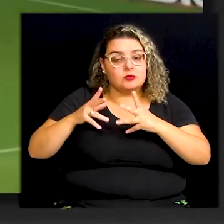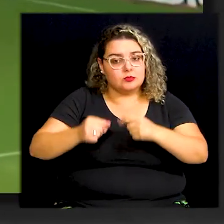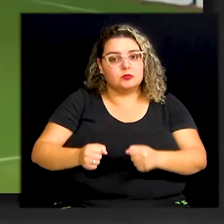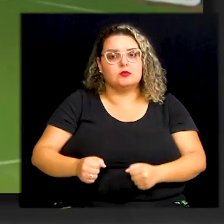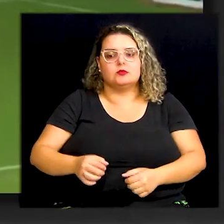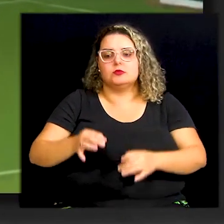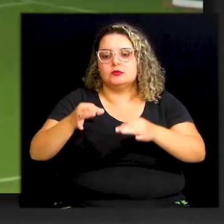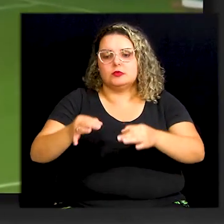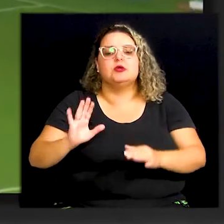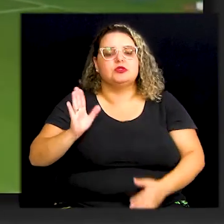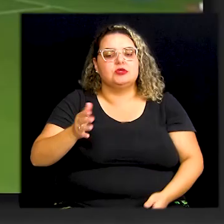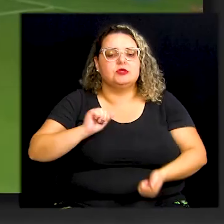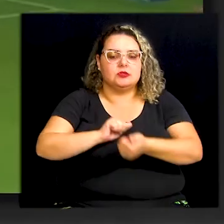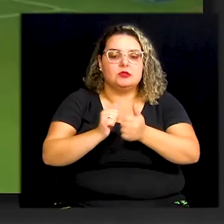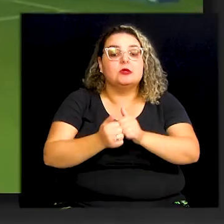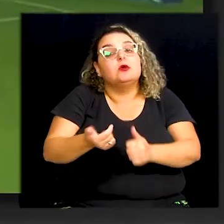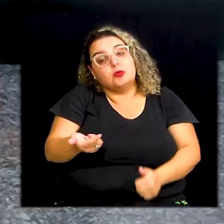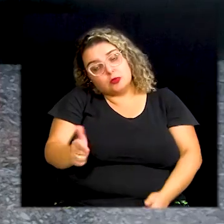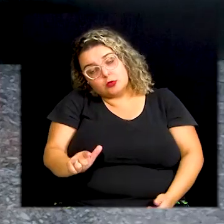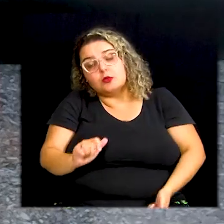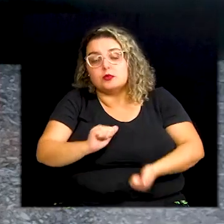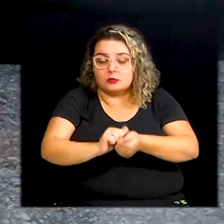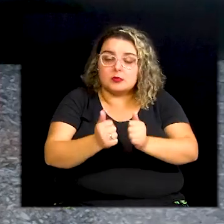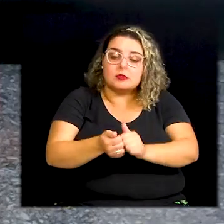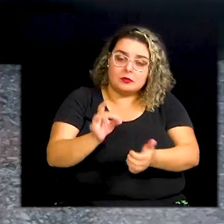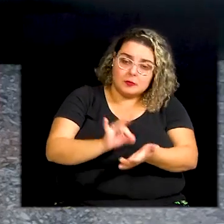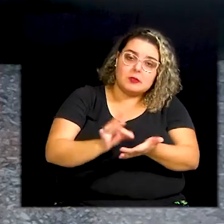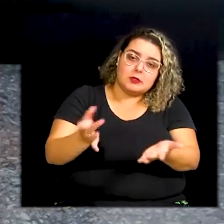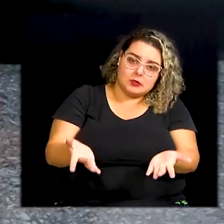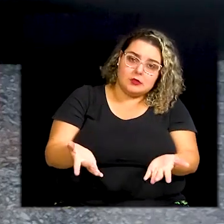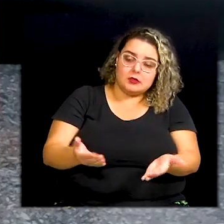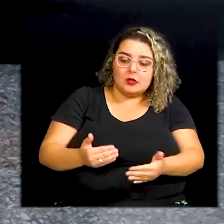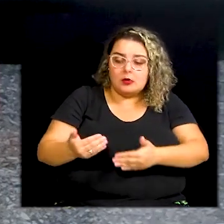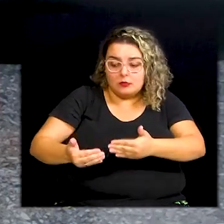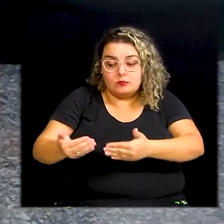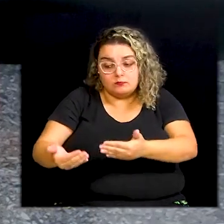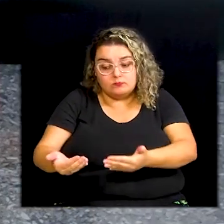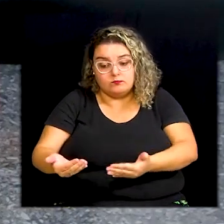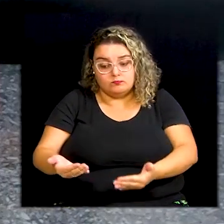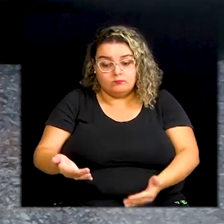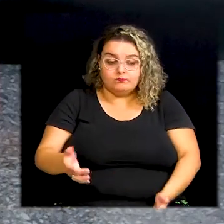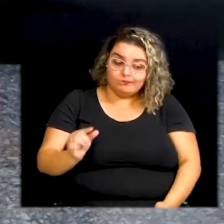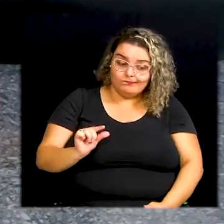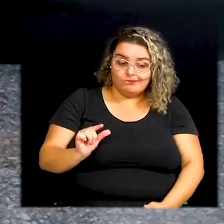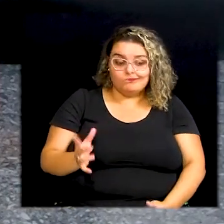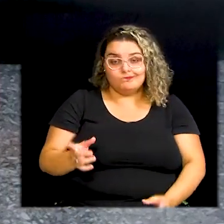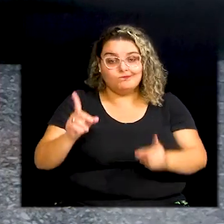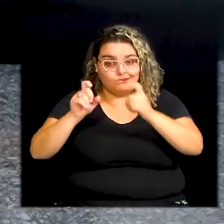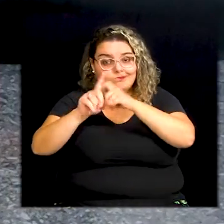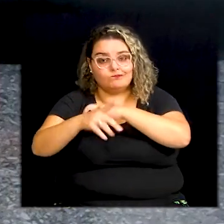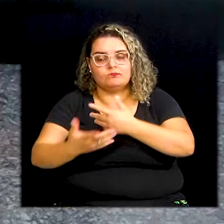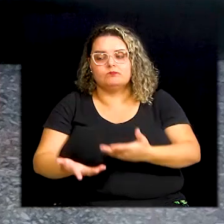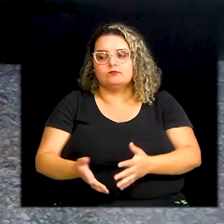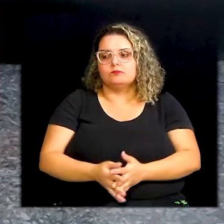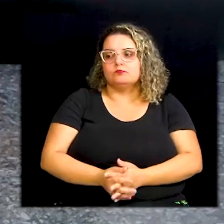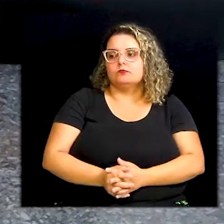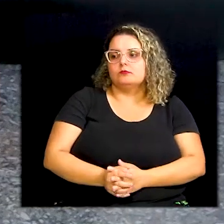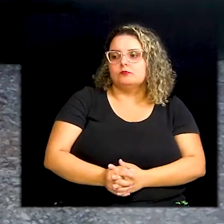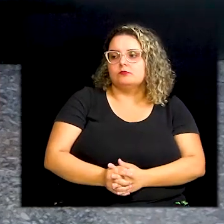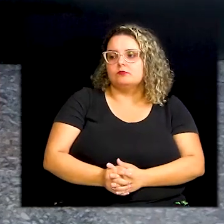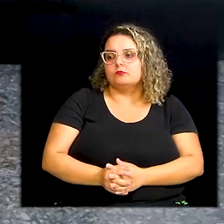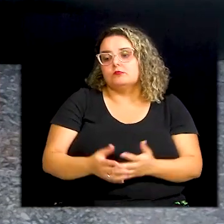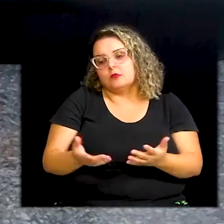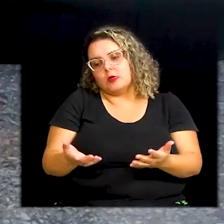certo, já me adaptei, tô me adaptando ainda, na verdade, né? É um processo meio complicado, mas